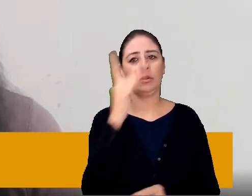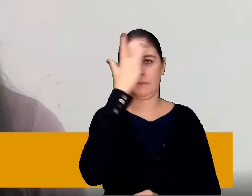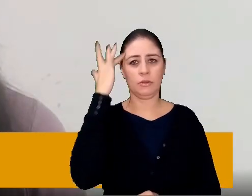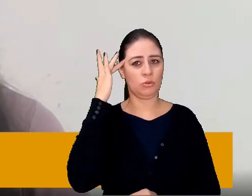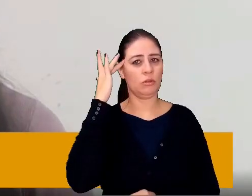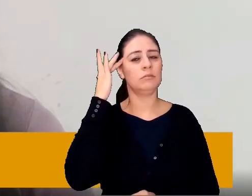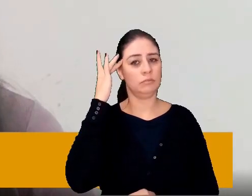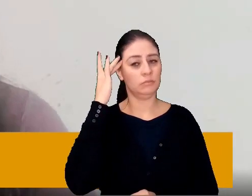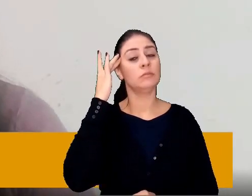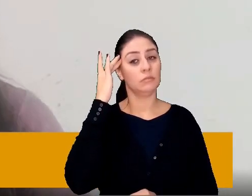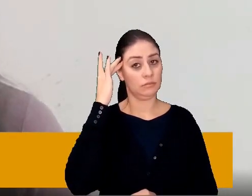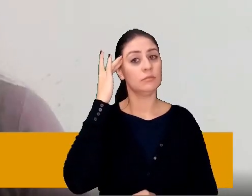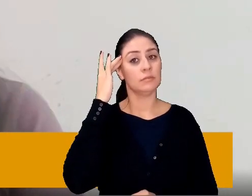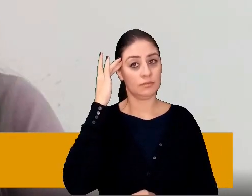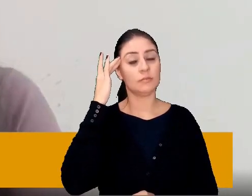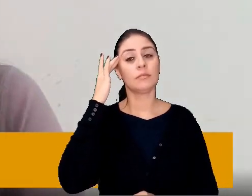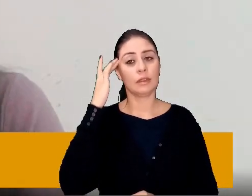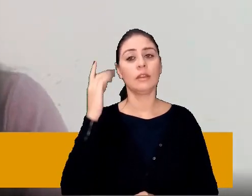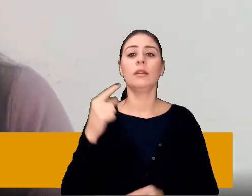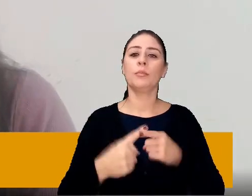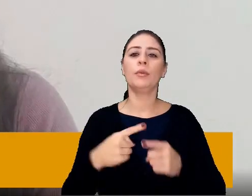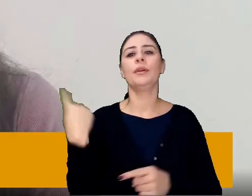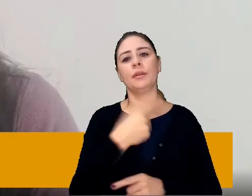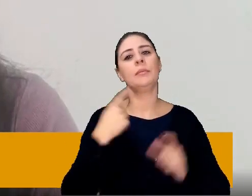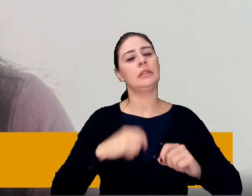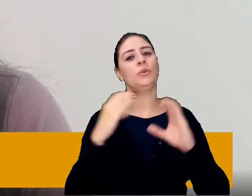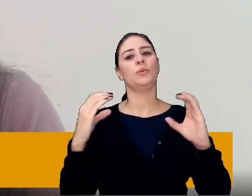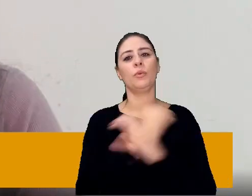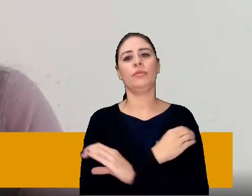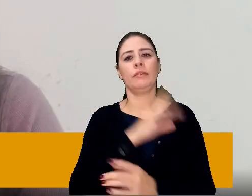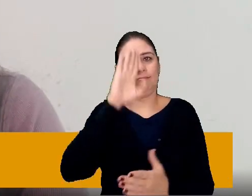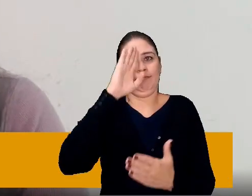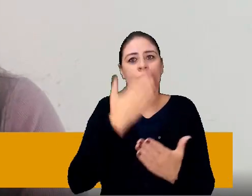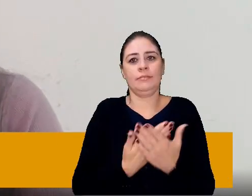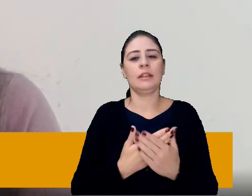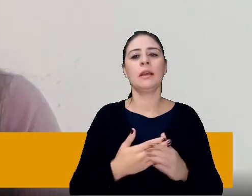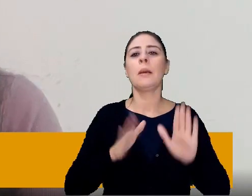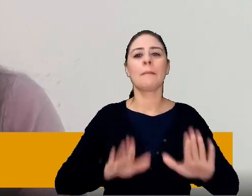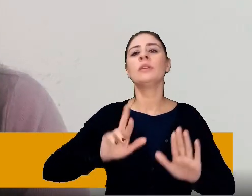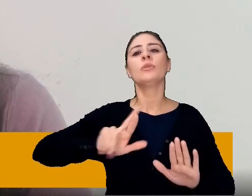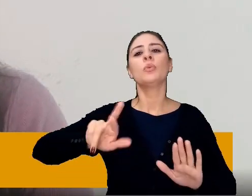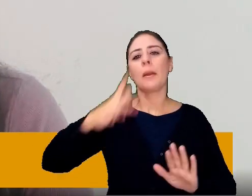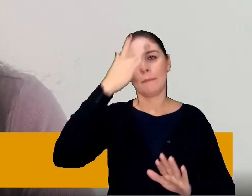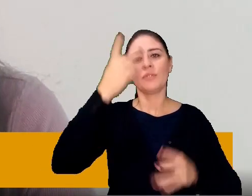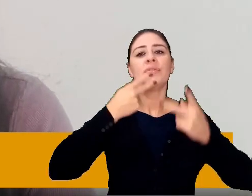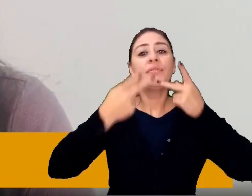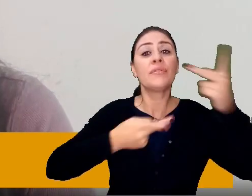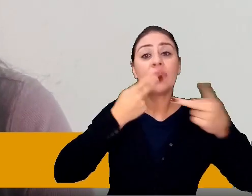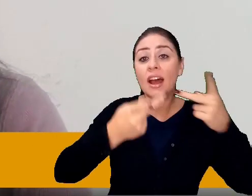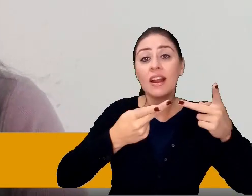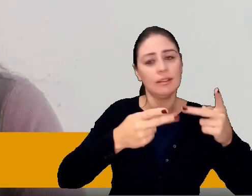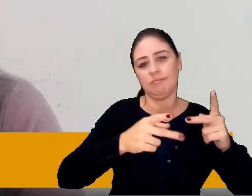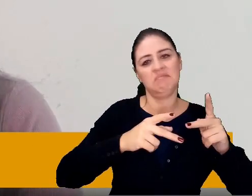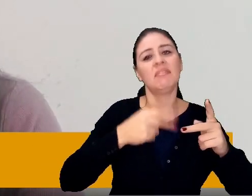uma eleição ali na hora mesmo, e elege uma outra pessoa e confia o trabalho daquela pessoa, porque a gente tem que confiar,